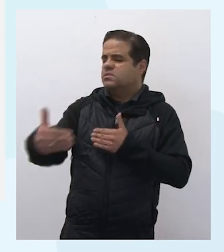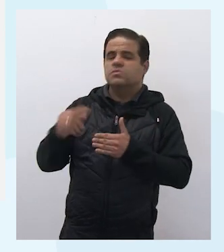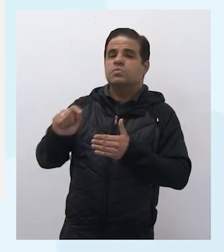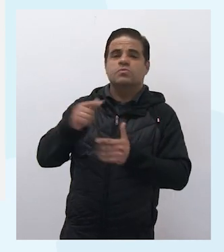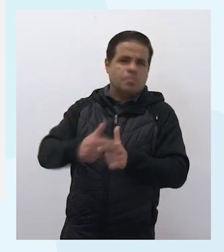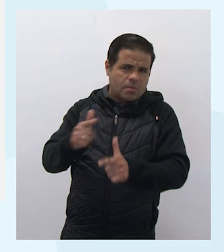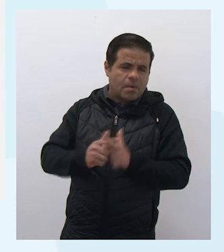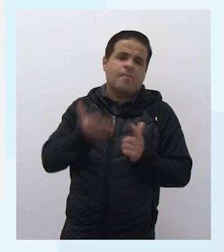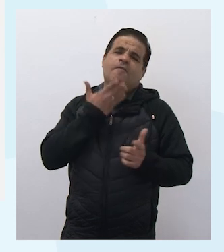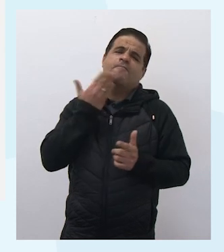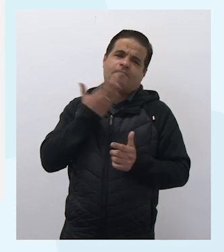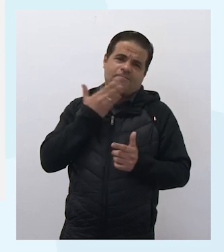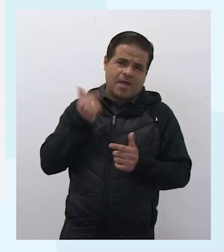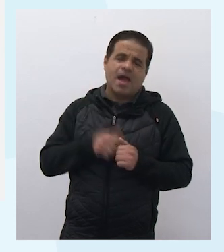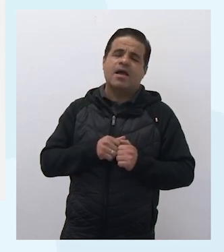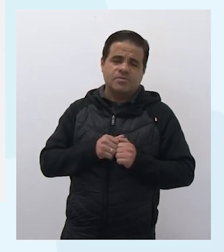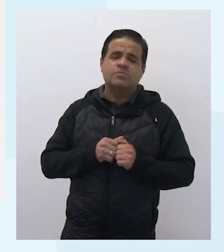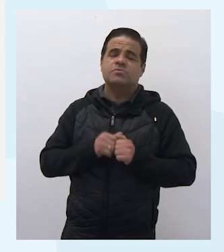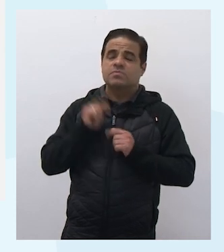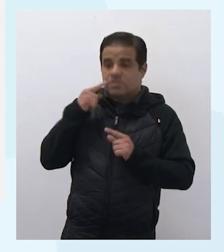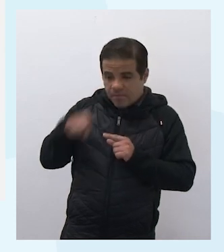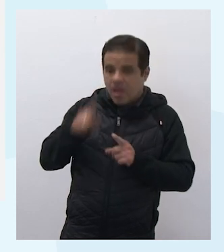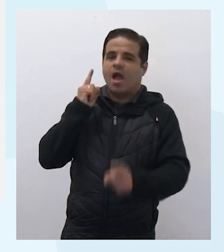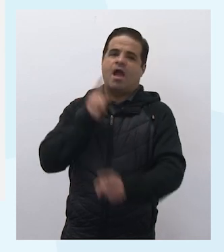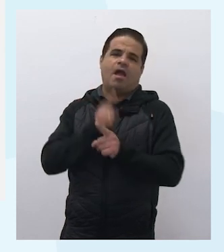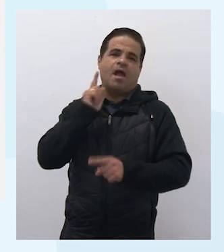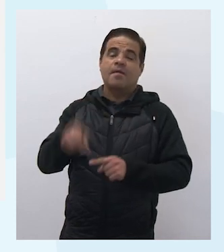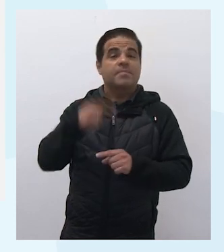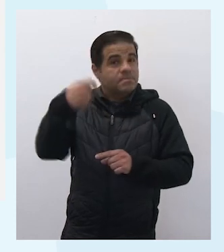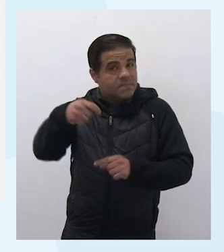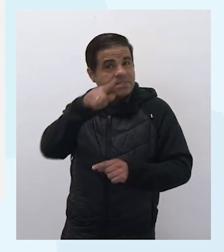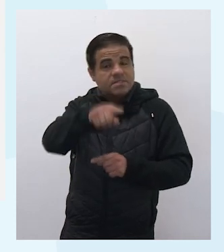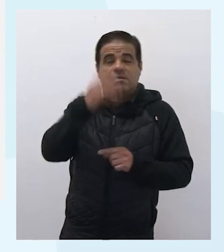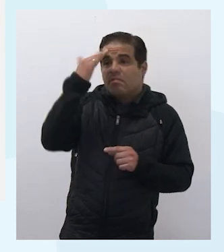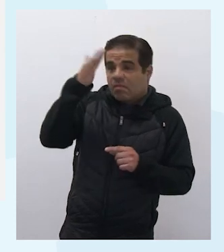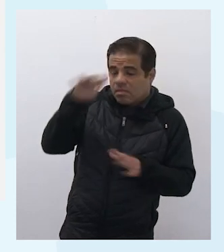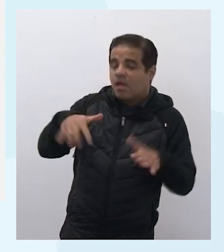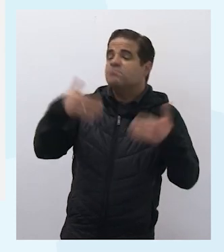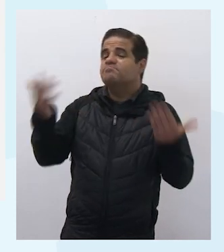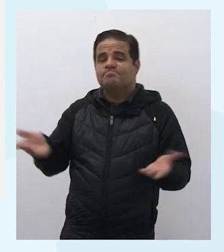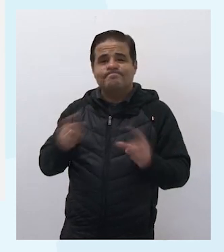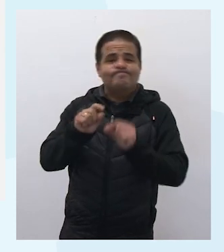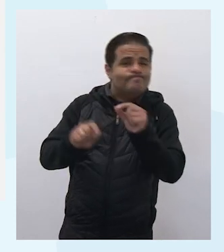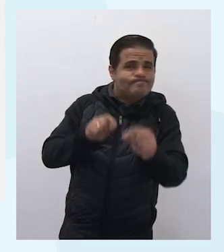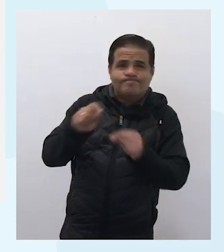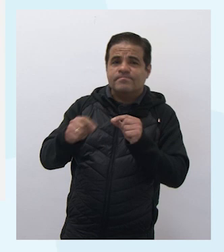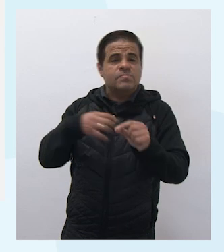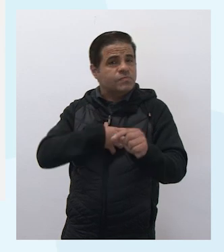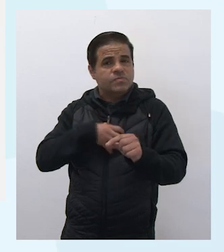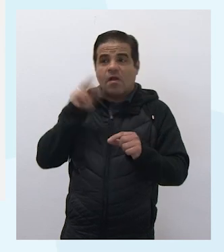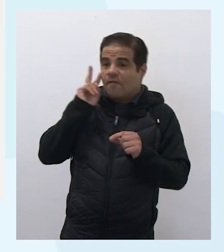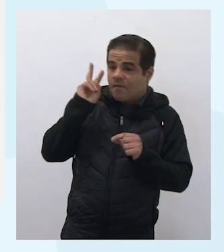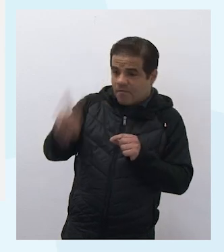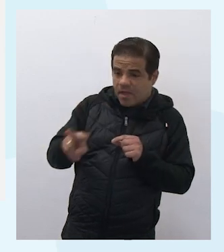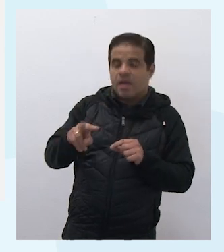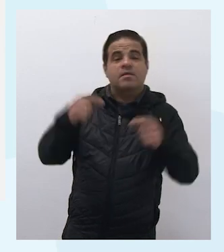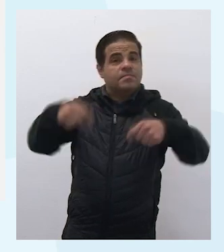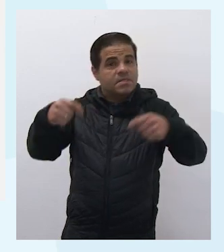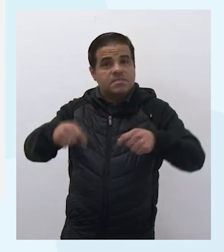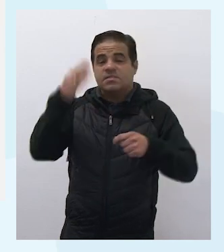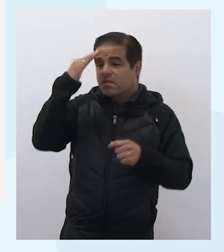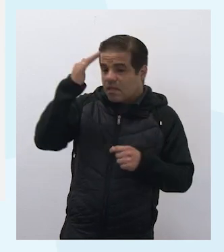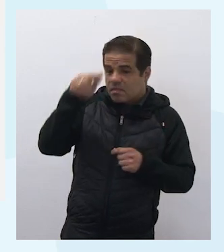é muito fácil de identificar, mas você precisa entender de você ver, né? Mas você